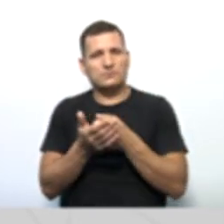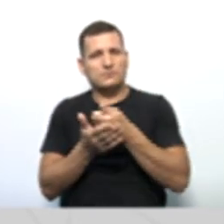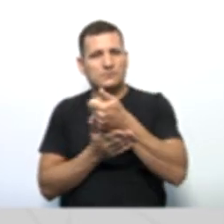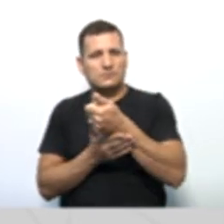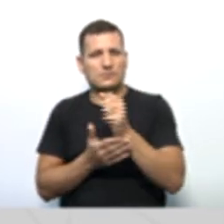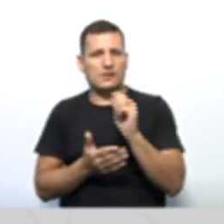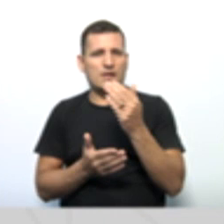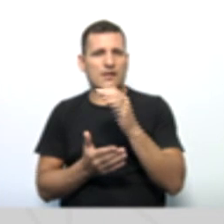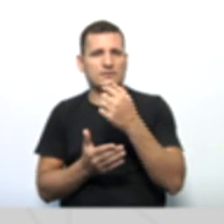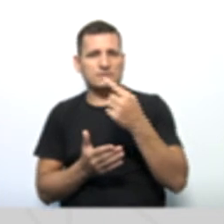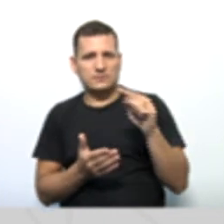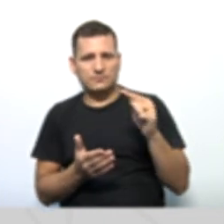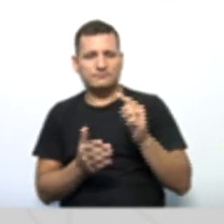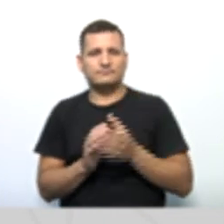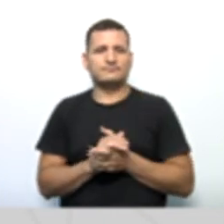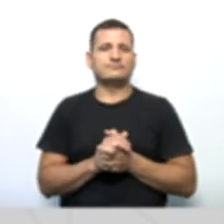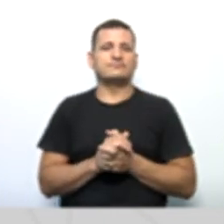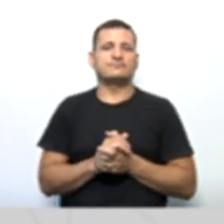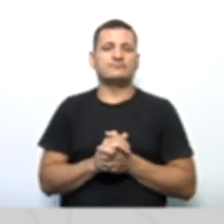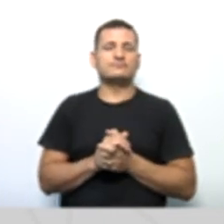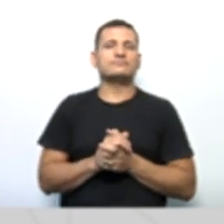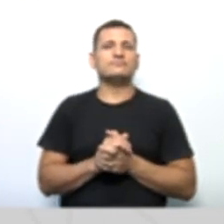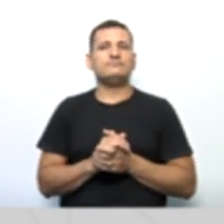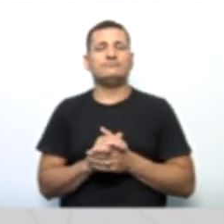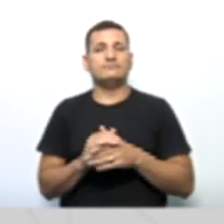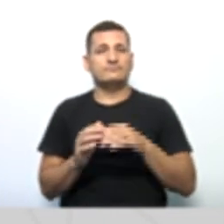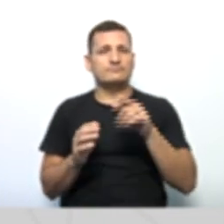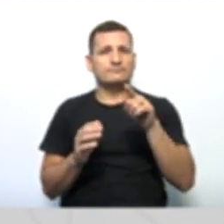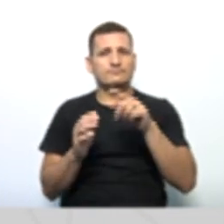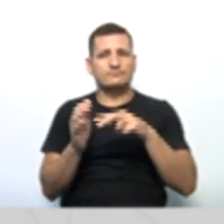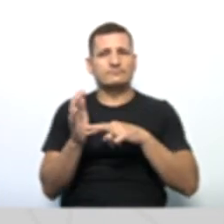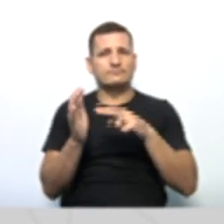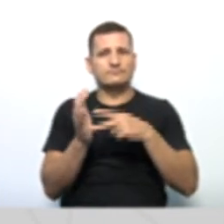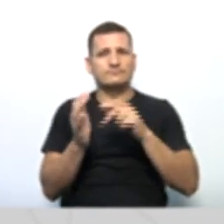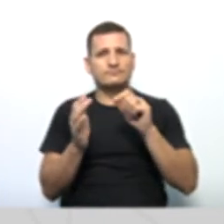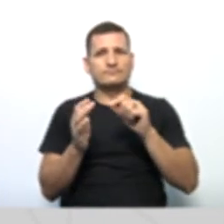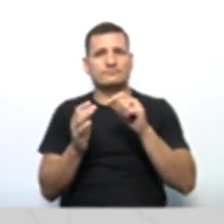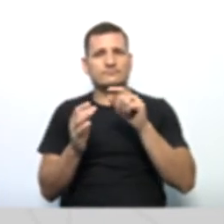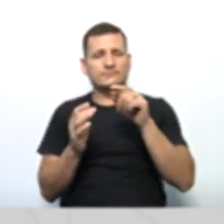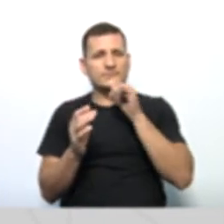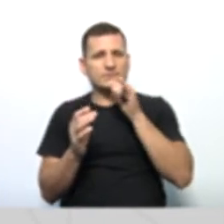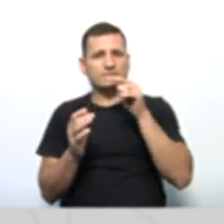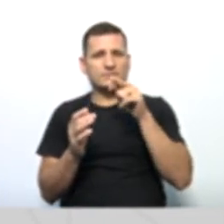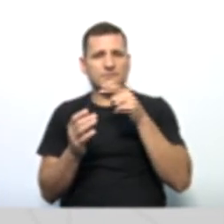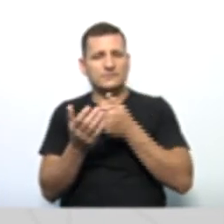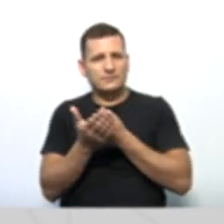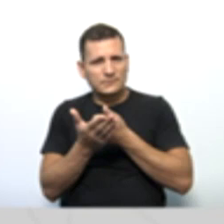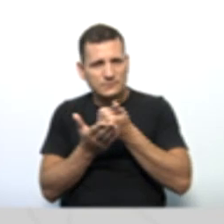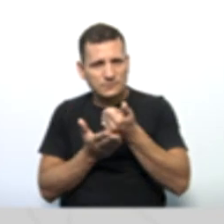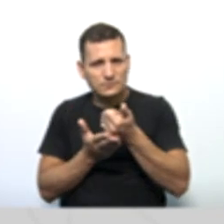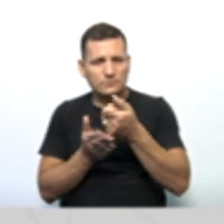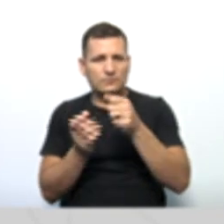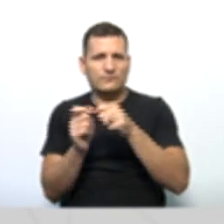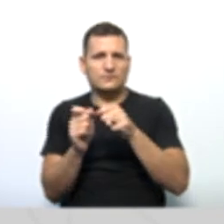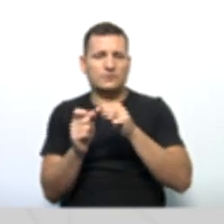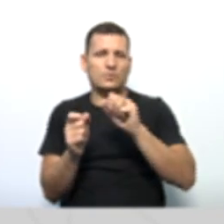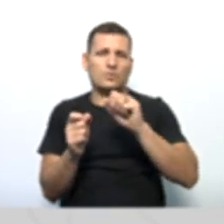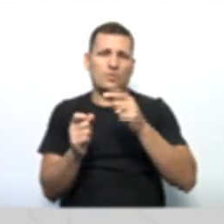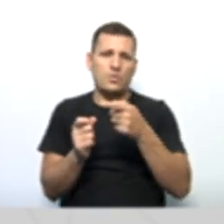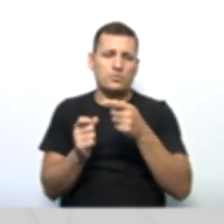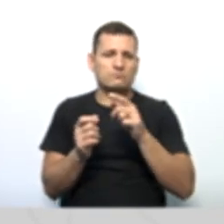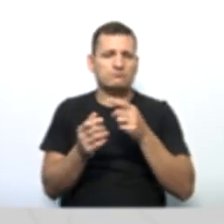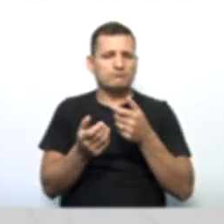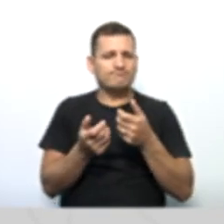Isso significa, meu amigo, que quando você for decidir se vai fazer uma ação ou se vai deixar de fazer algo, você